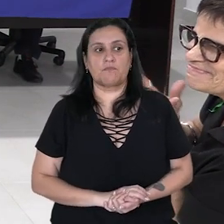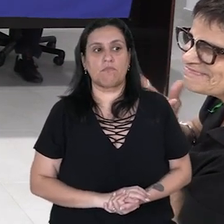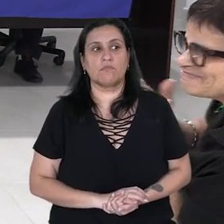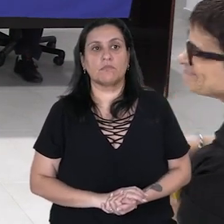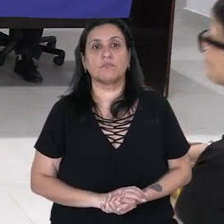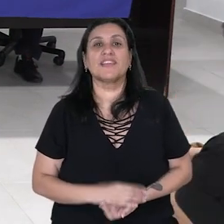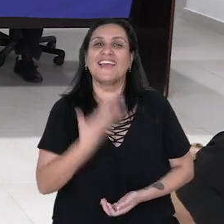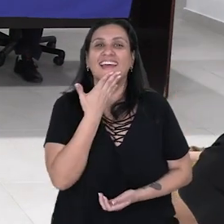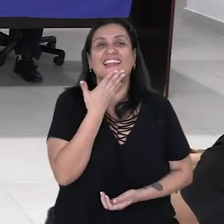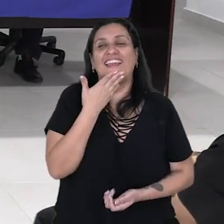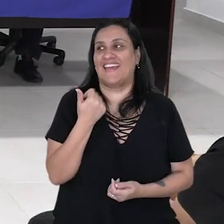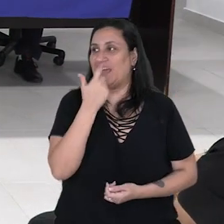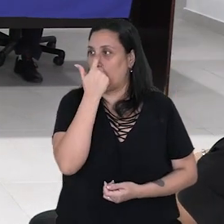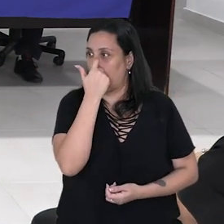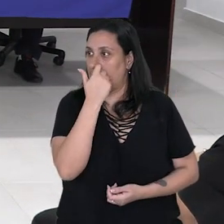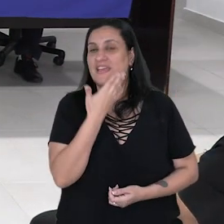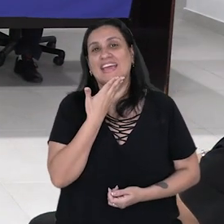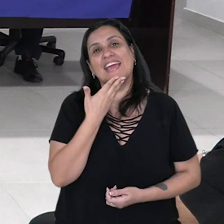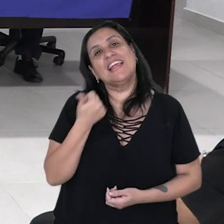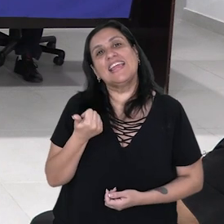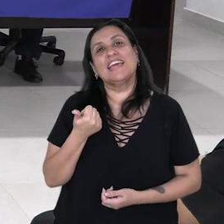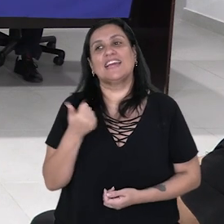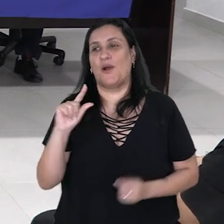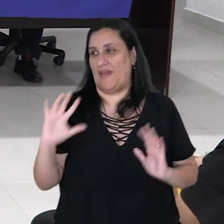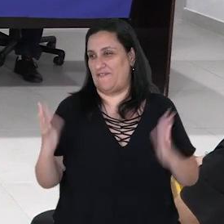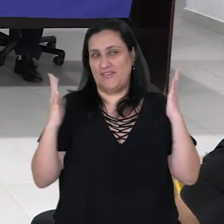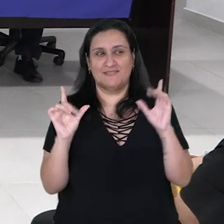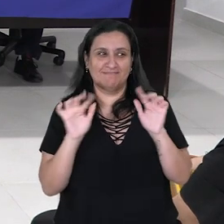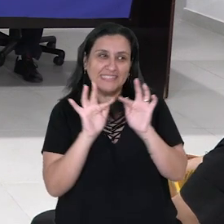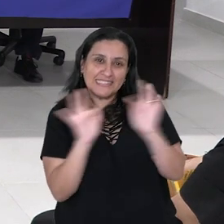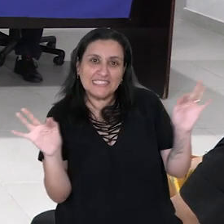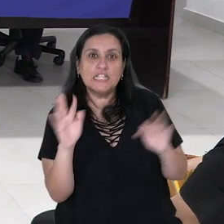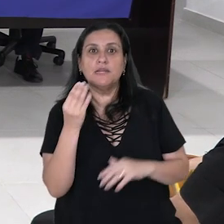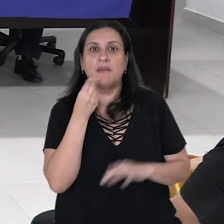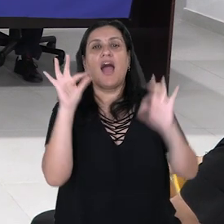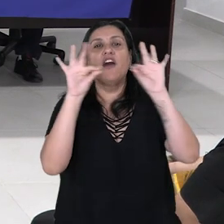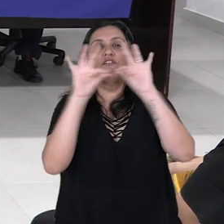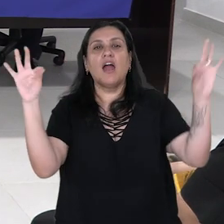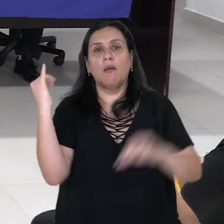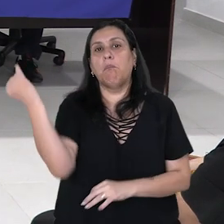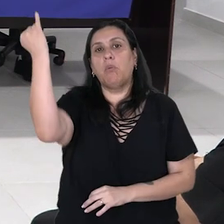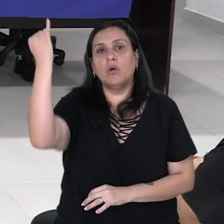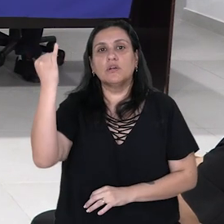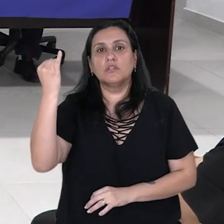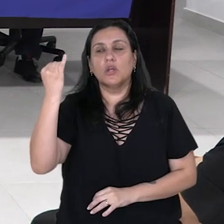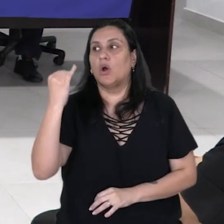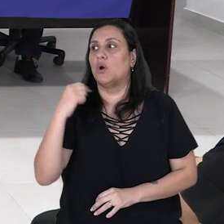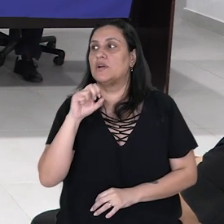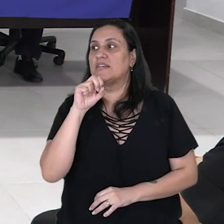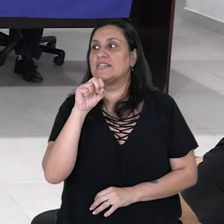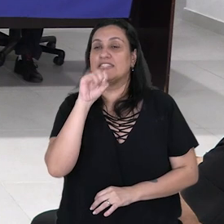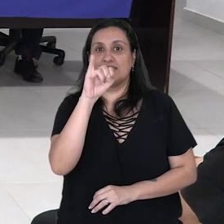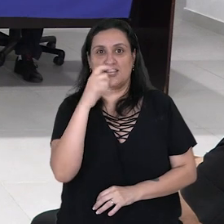Bem, bem legal esse pequeno evento, mas que aquela frase, né, do Armstrong, quando pousou